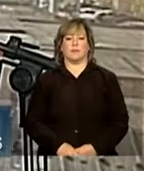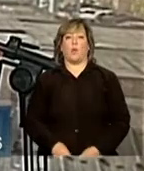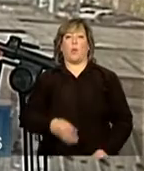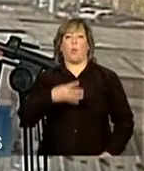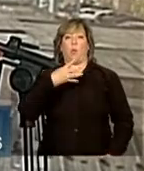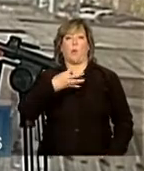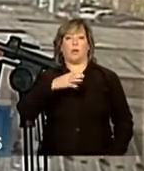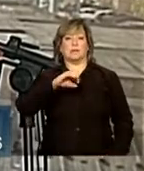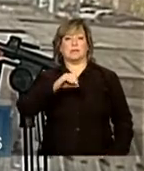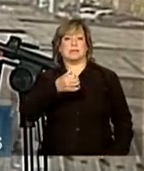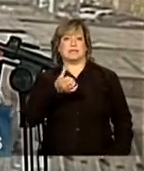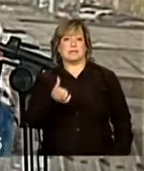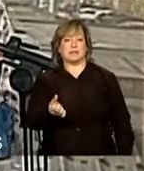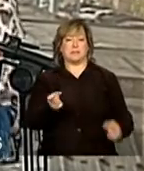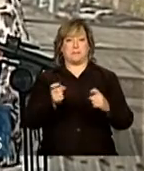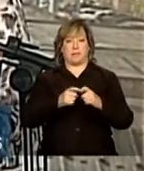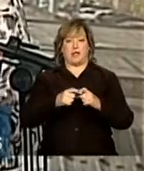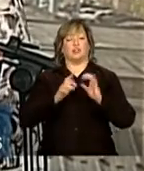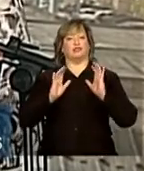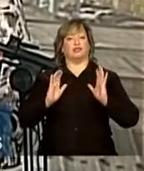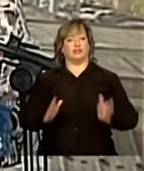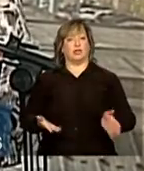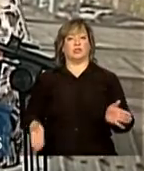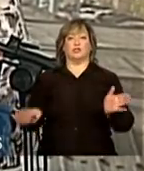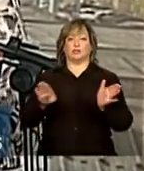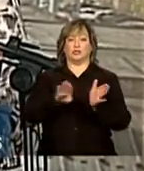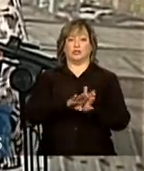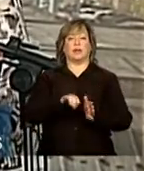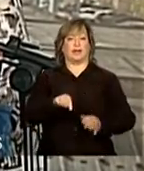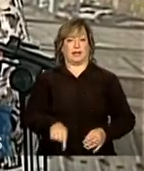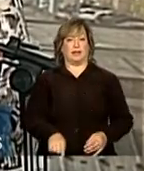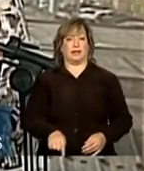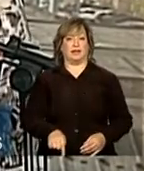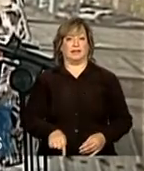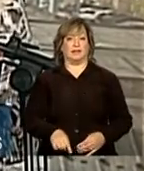...406 médicos já chegaram aqui,